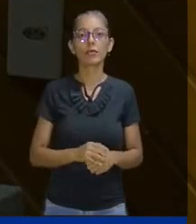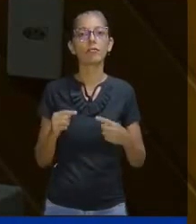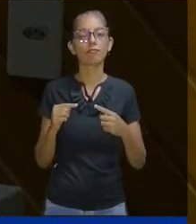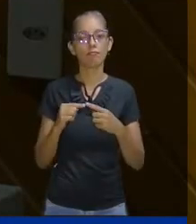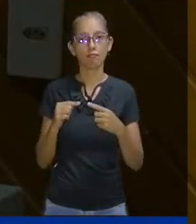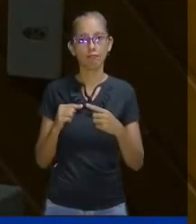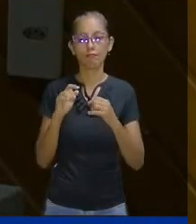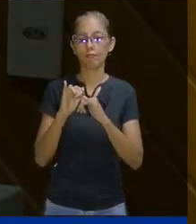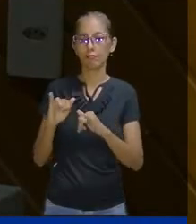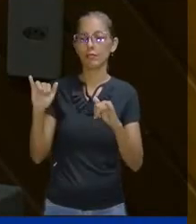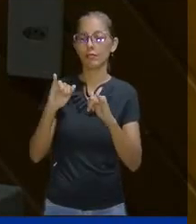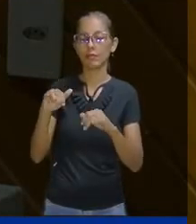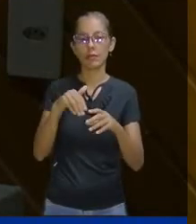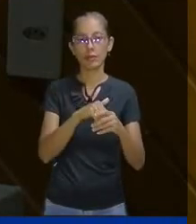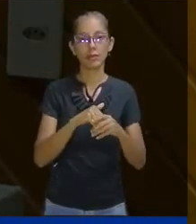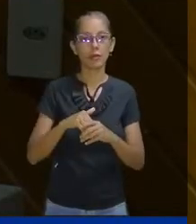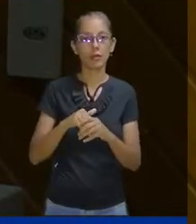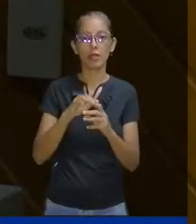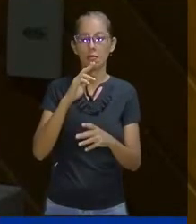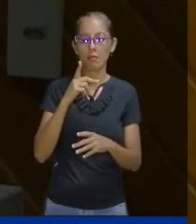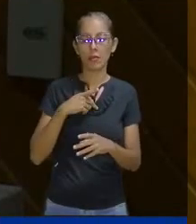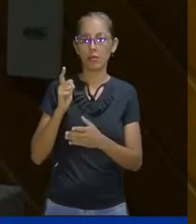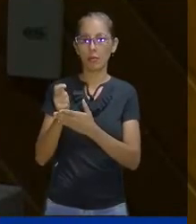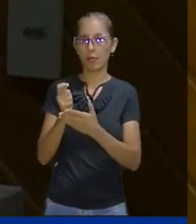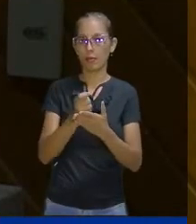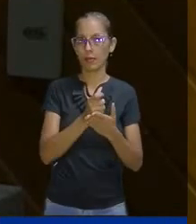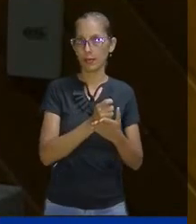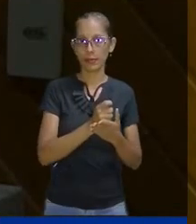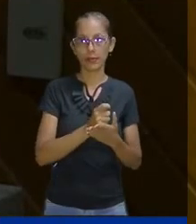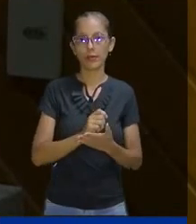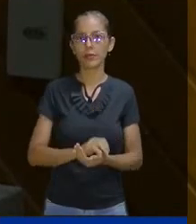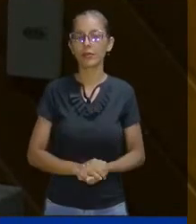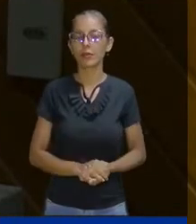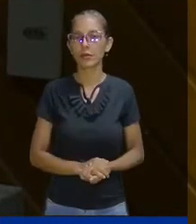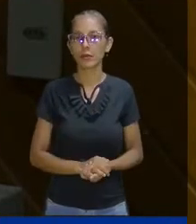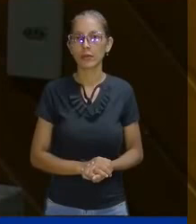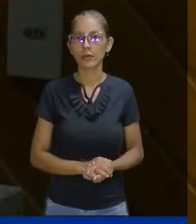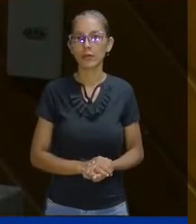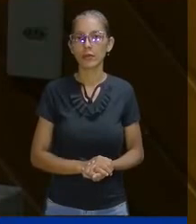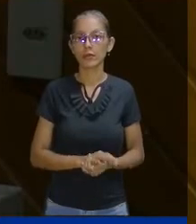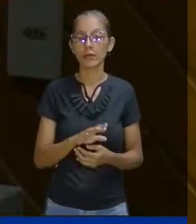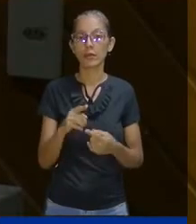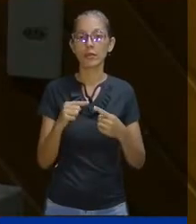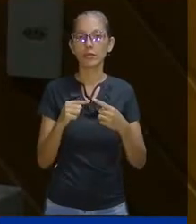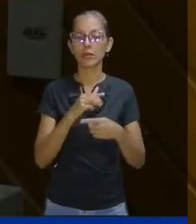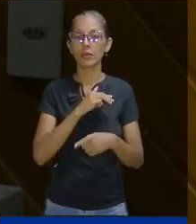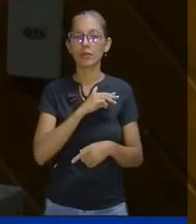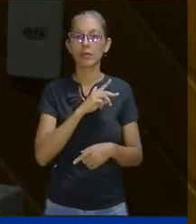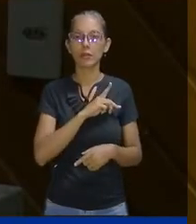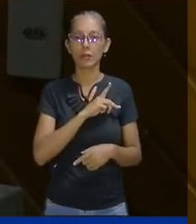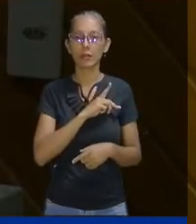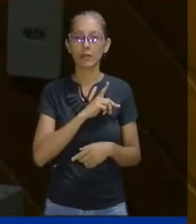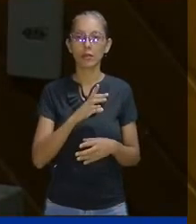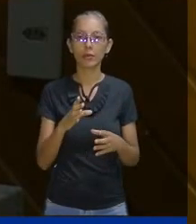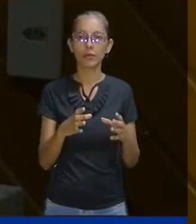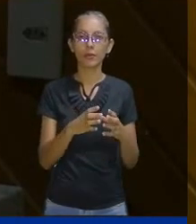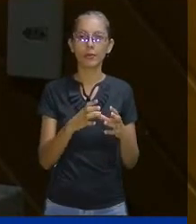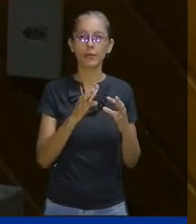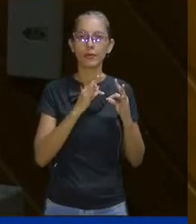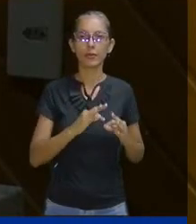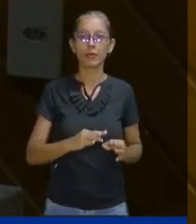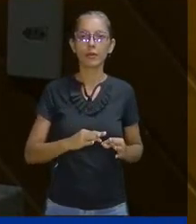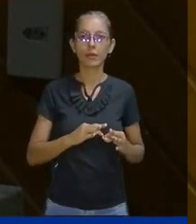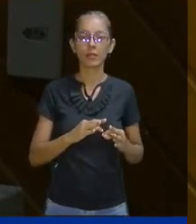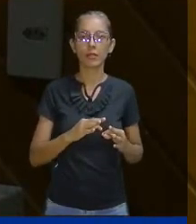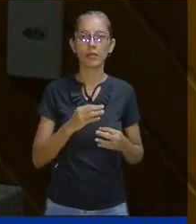da campanha e não pagas pela candidata. Em relação à irregularidade em questão, assiste razão ao Ministério Público e à unidade técnica. Isso porque